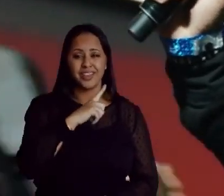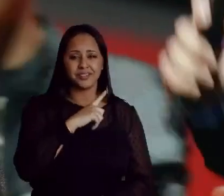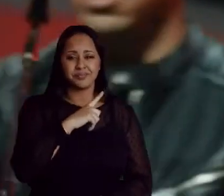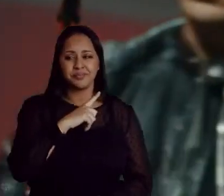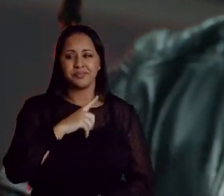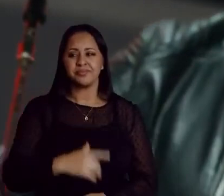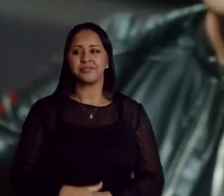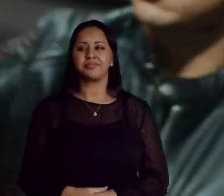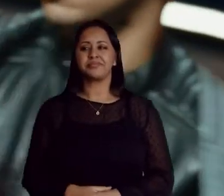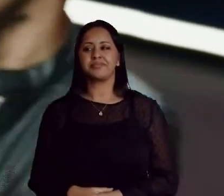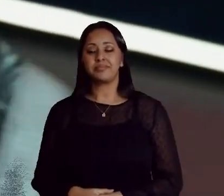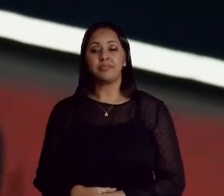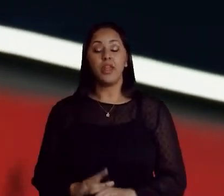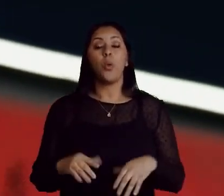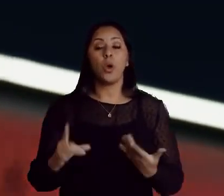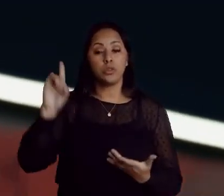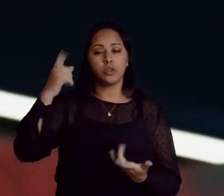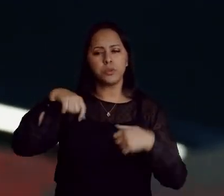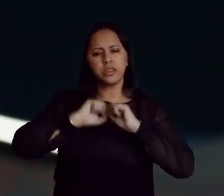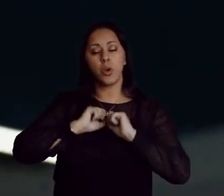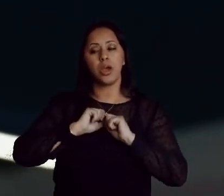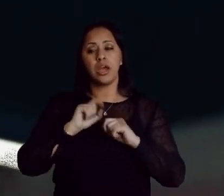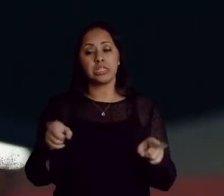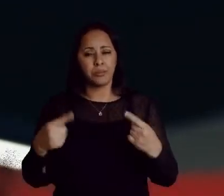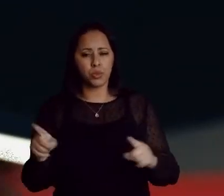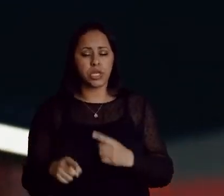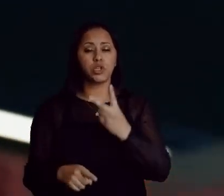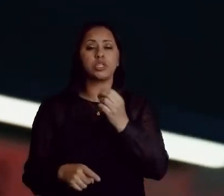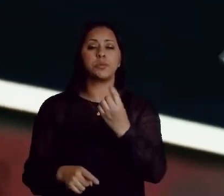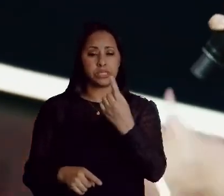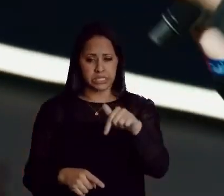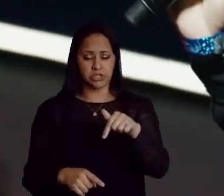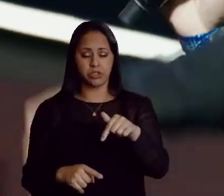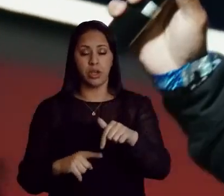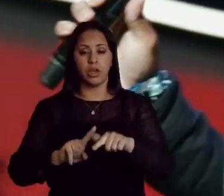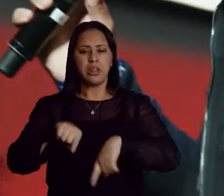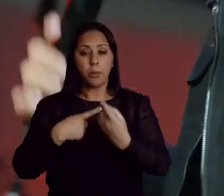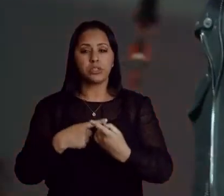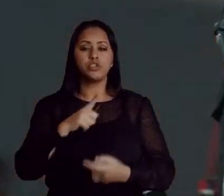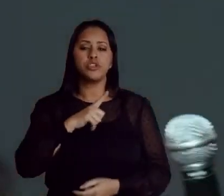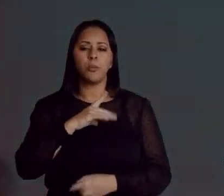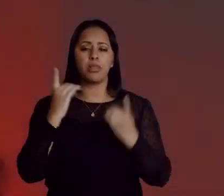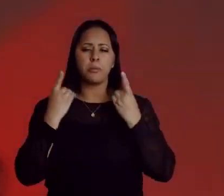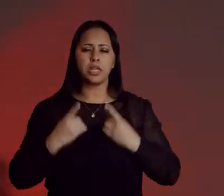Sabe, gente, quando Deus me deu essa música em 2017, logo em seguida eu entrei em depressão.